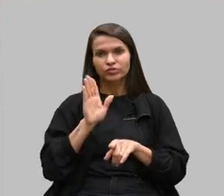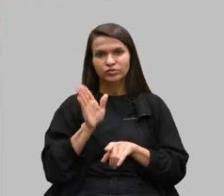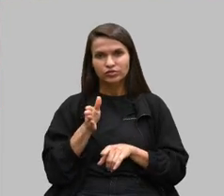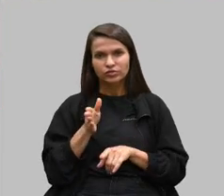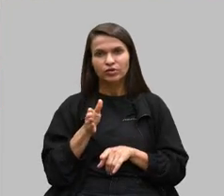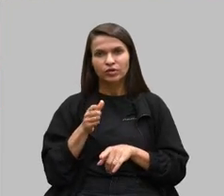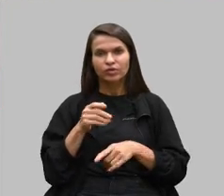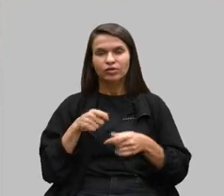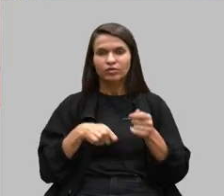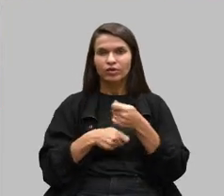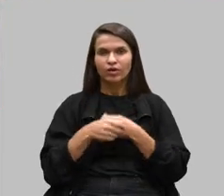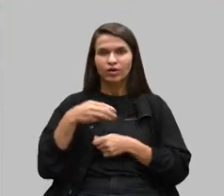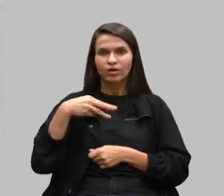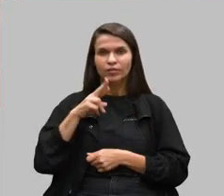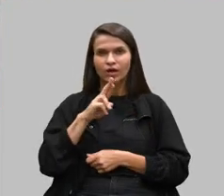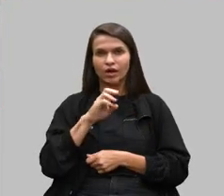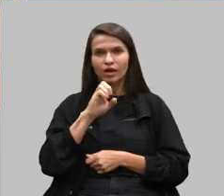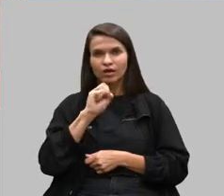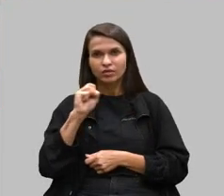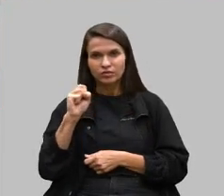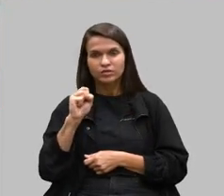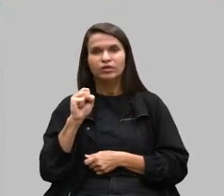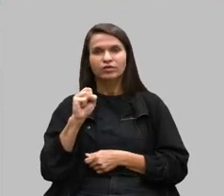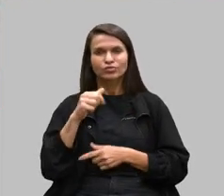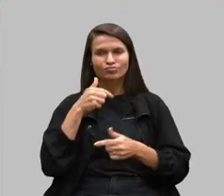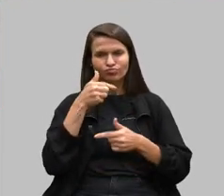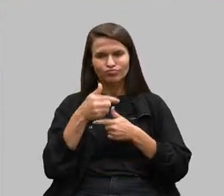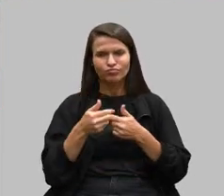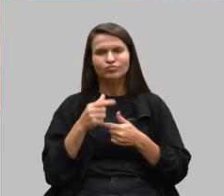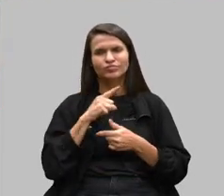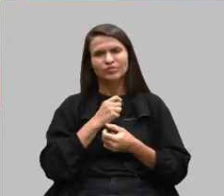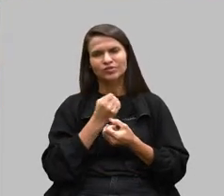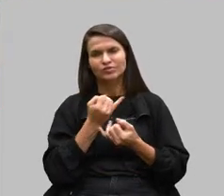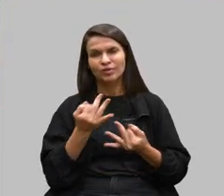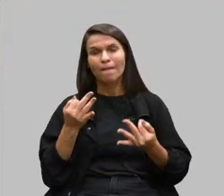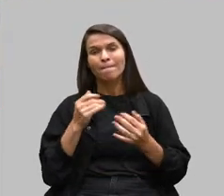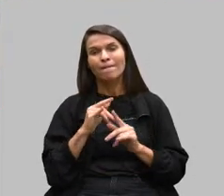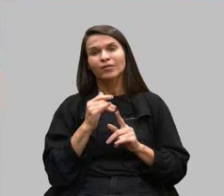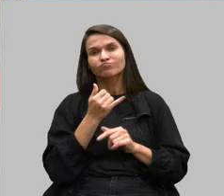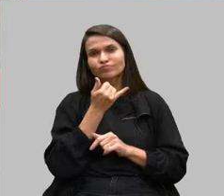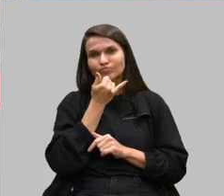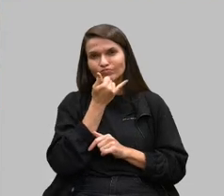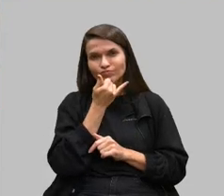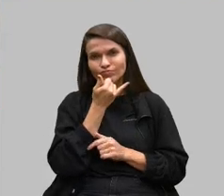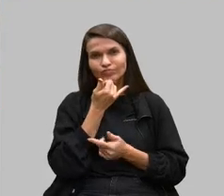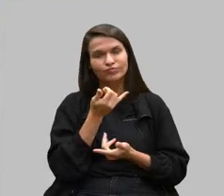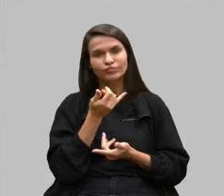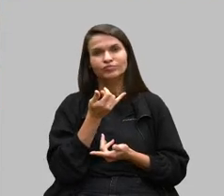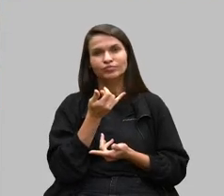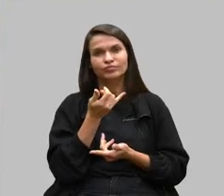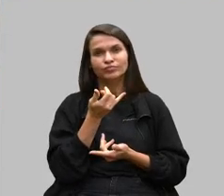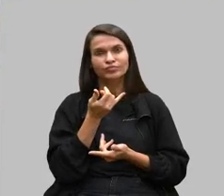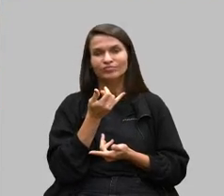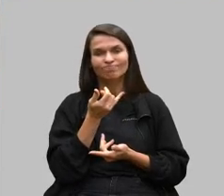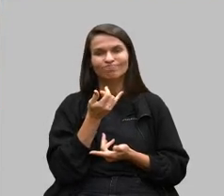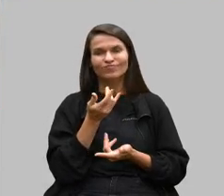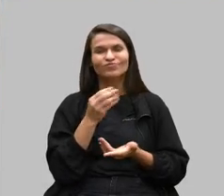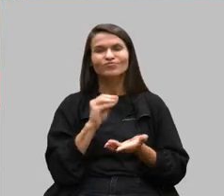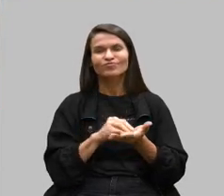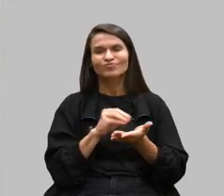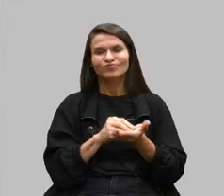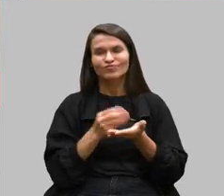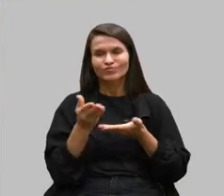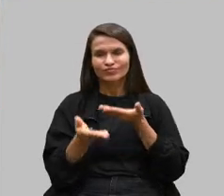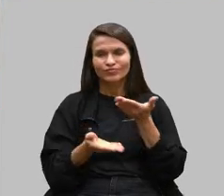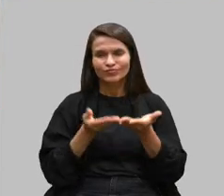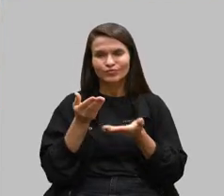a mrss que as nossas demandas é demais mas infelizmente viu carrato nada é atendido no nosso município